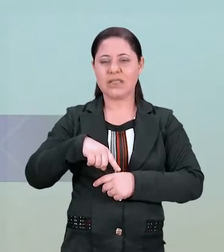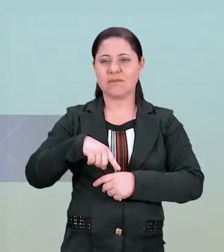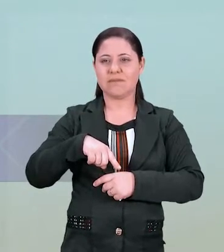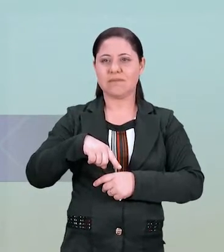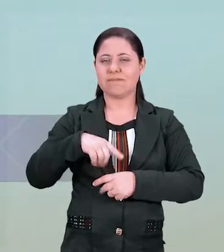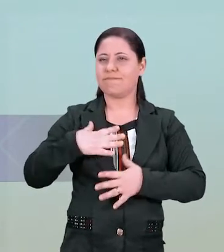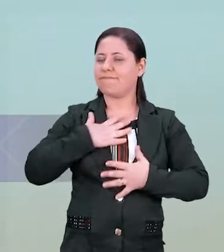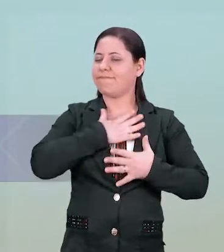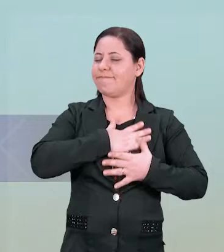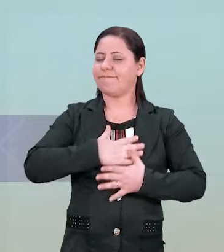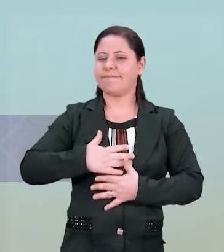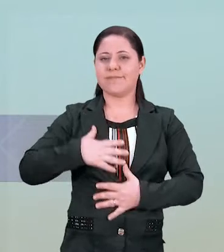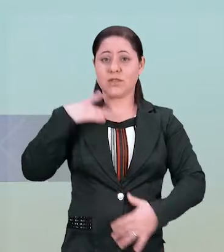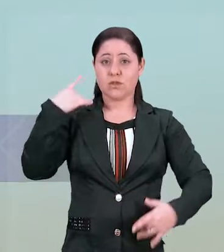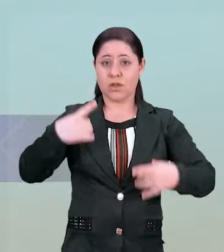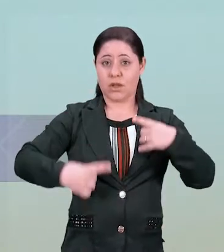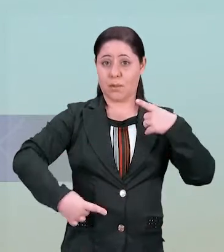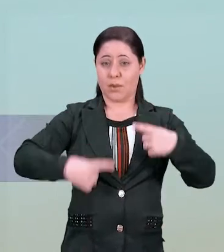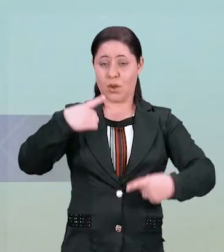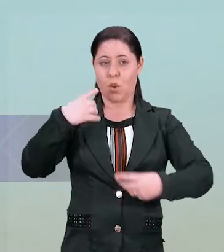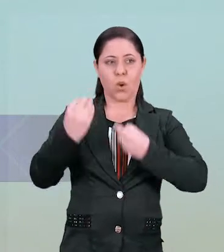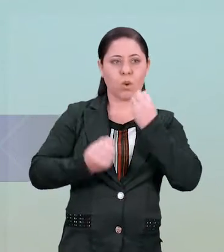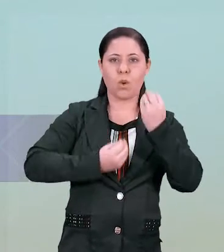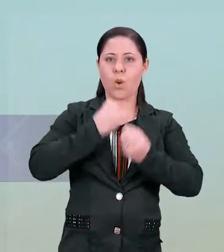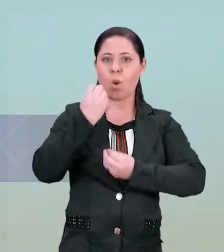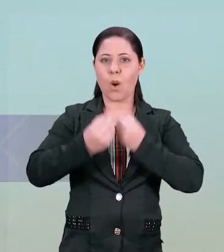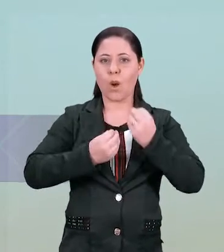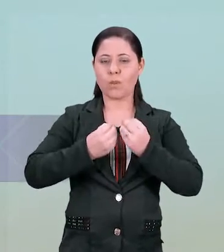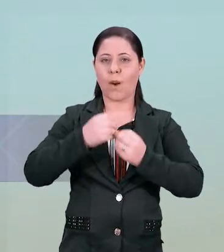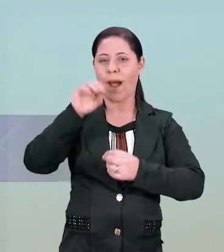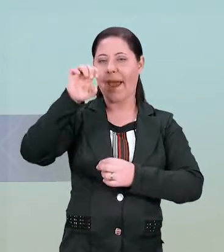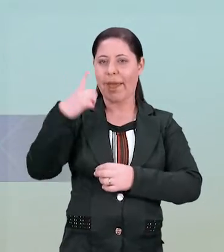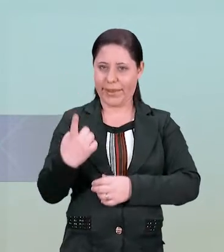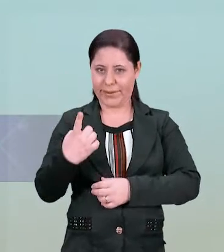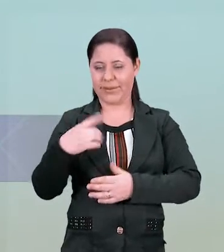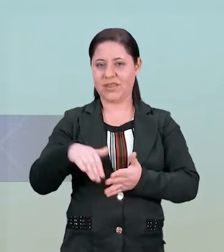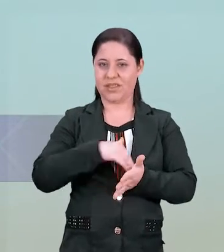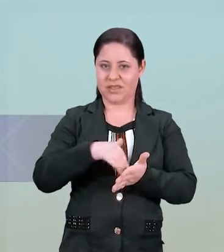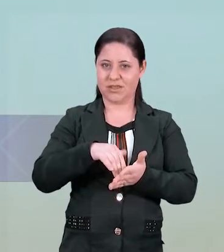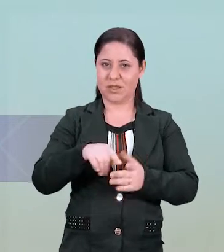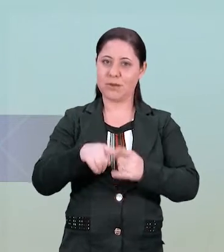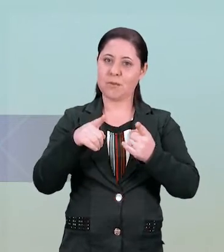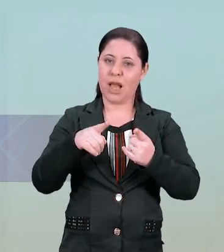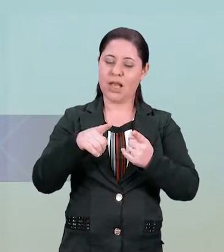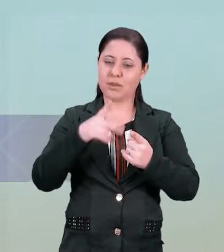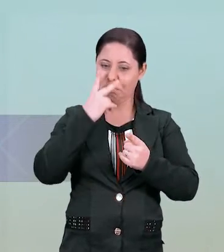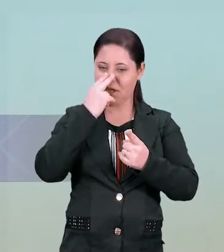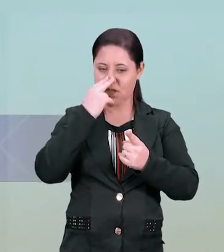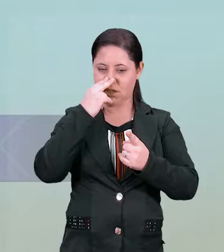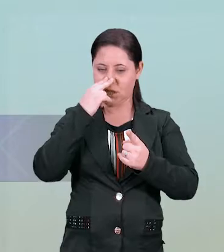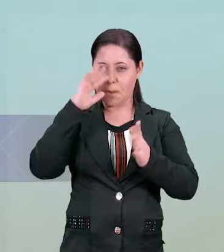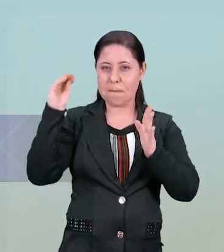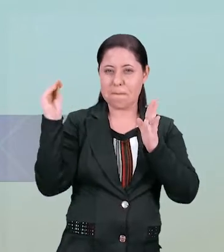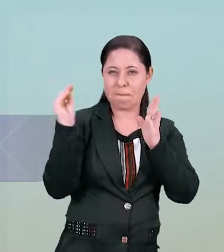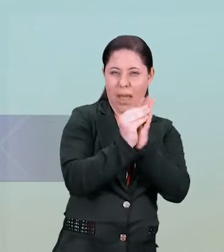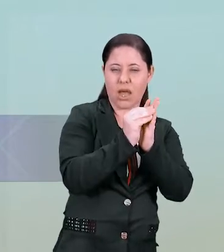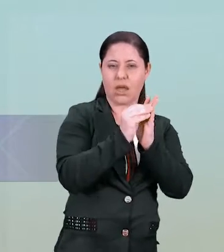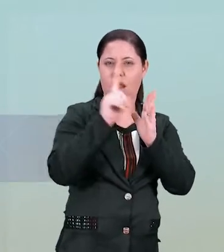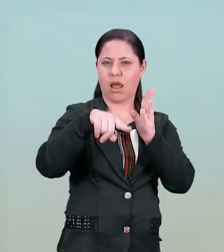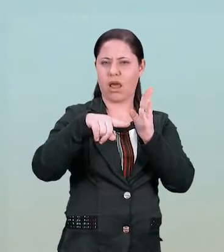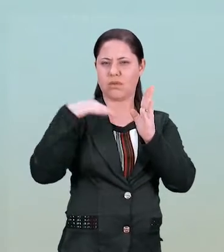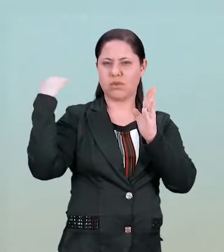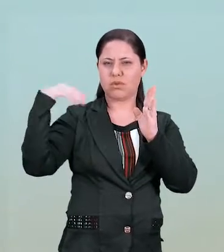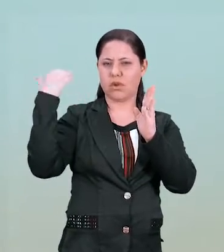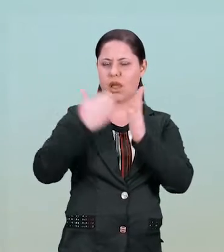num debate com, como disse o ex-secretário, mas que deixou um legado para todos nós, o José